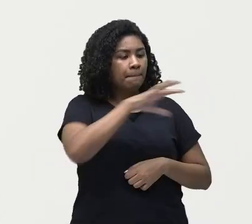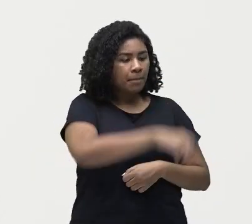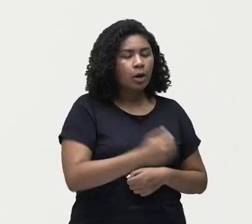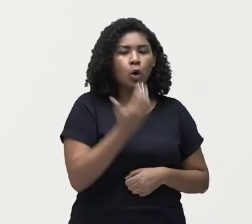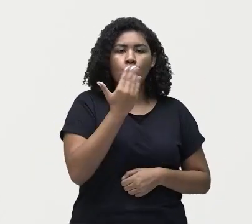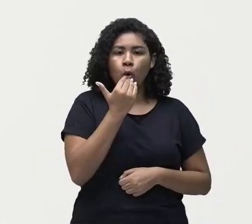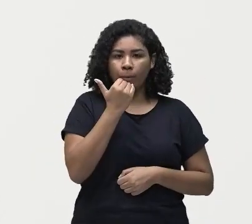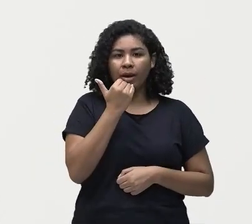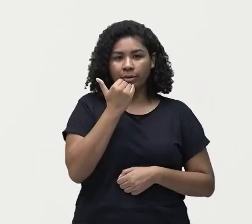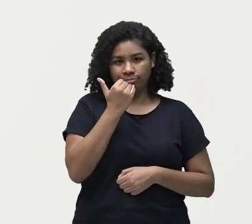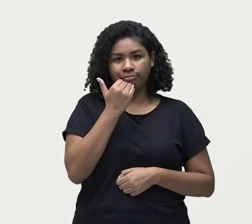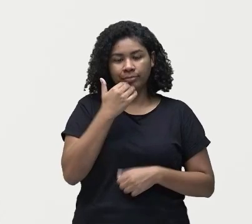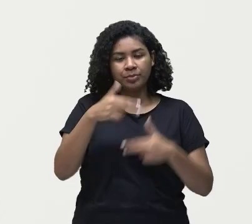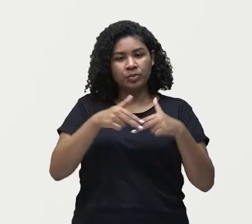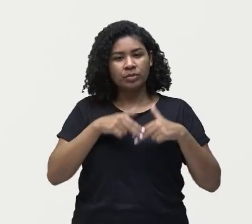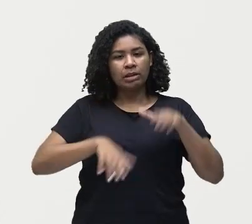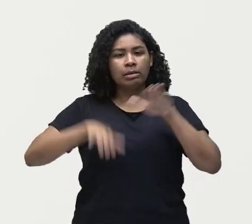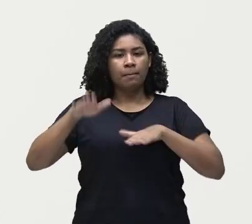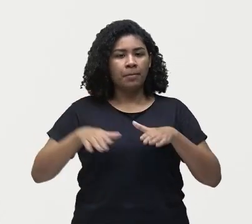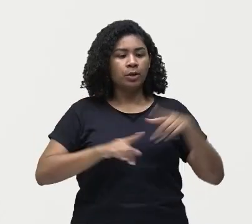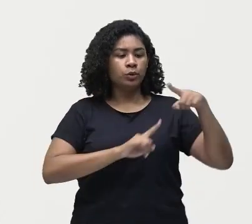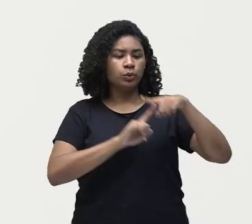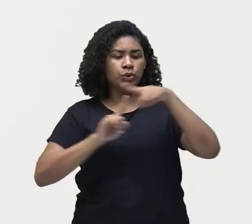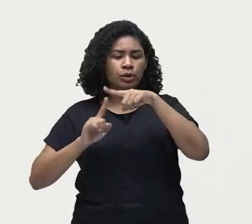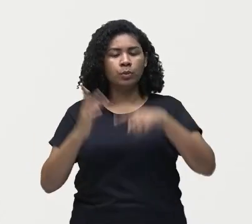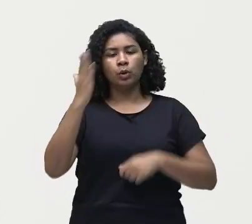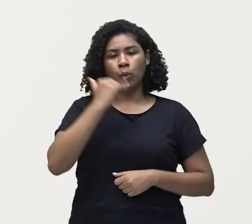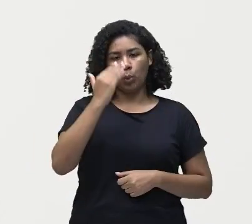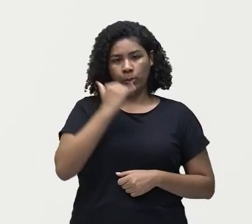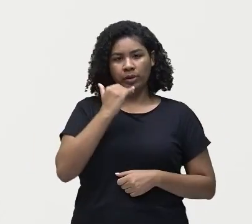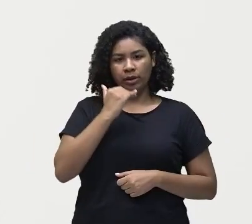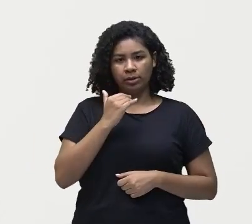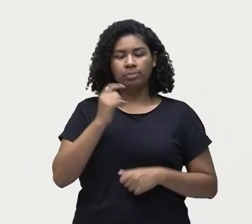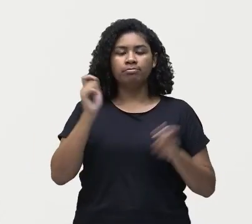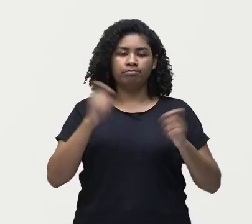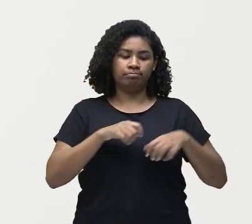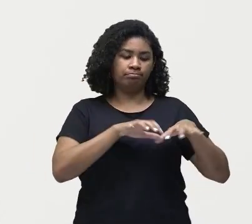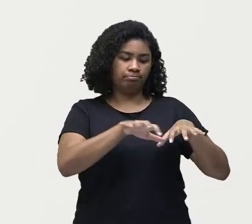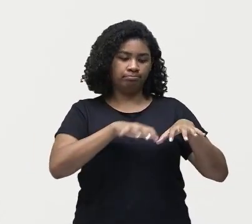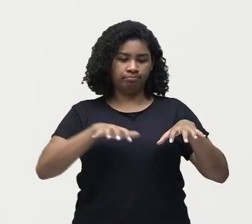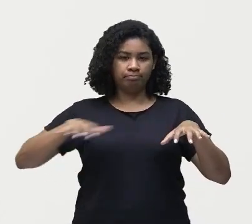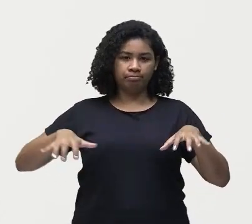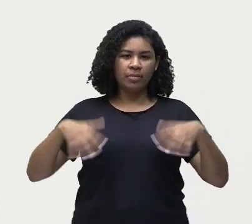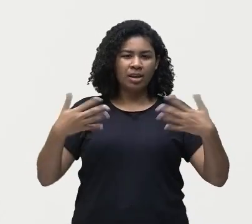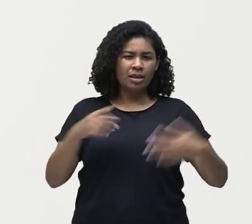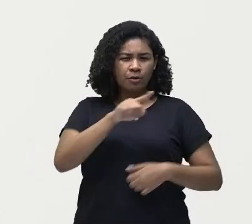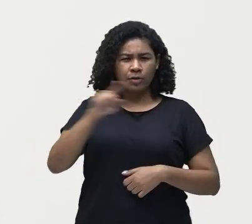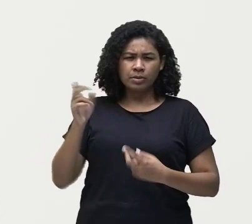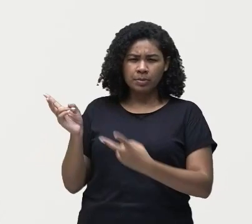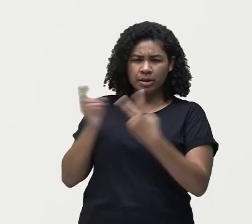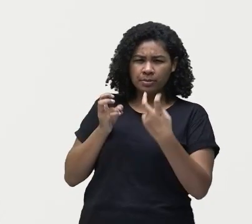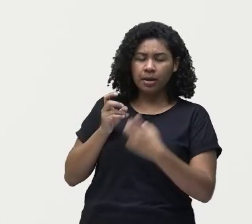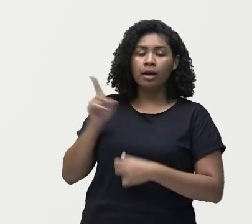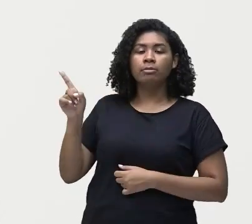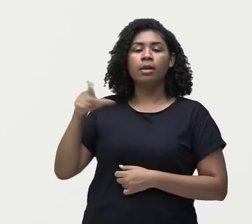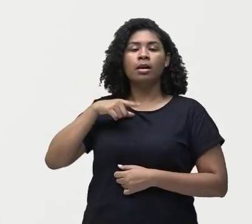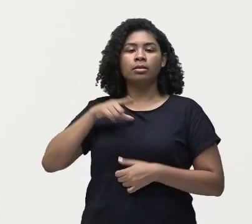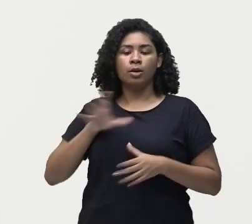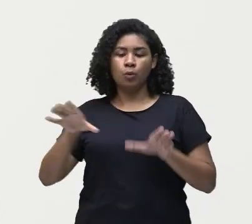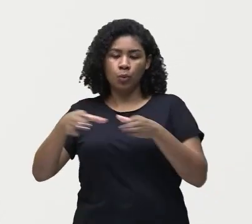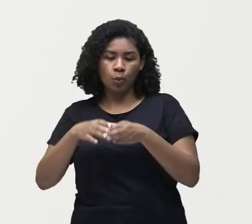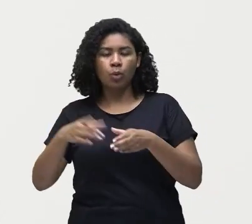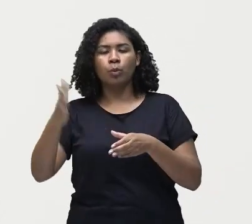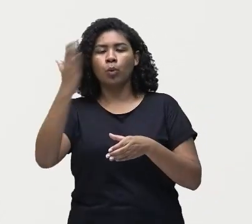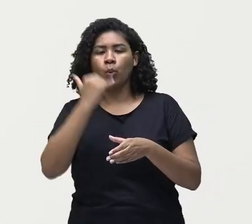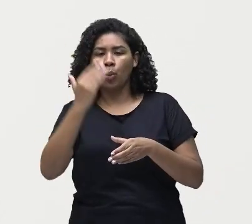de acordo com o que se alimentam. A gente viu aí que existem os seres consumidores,